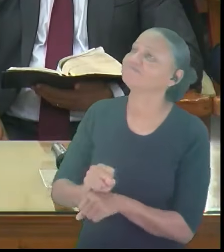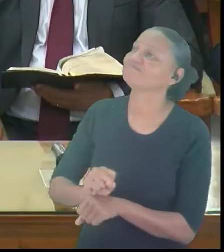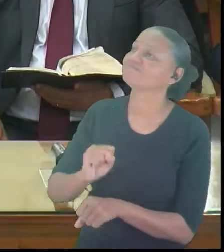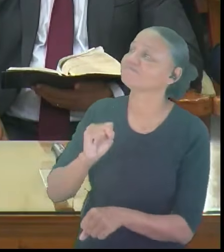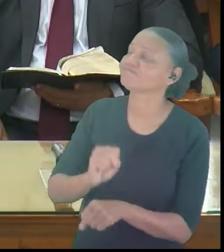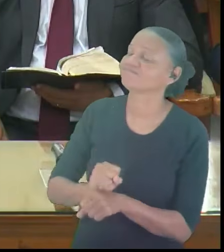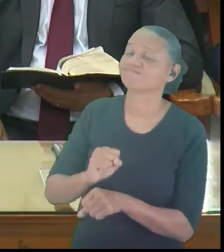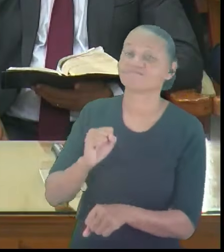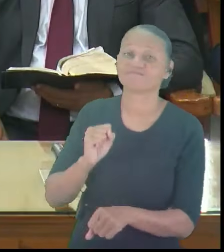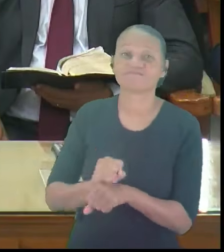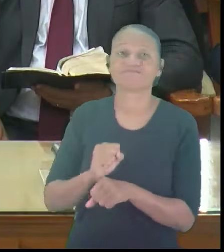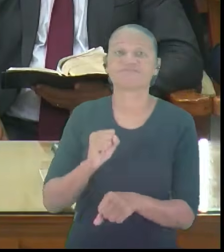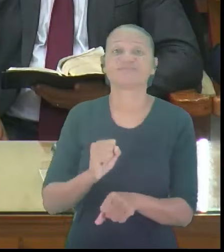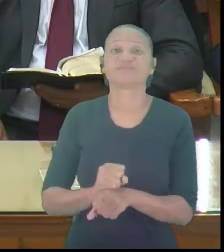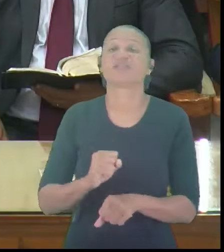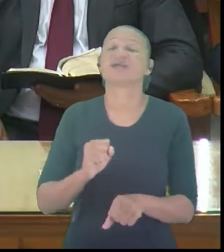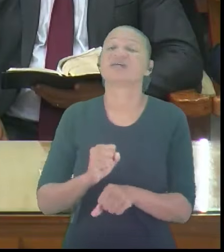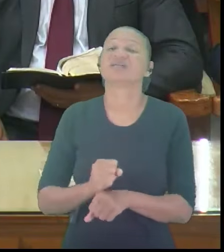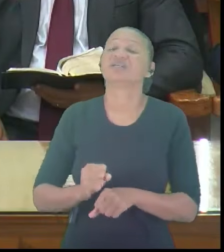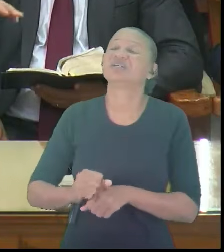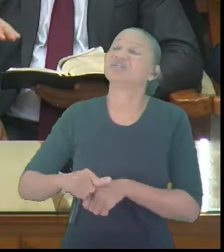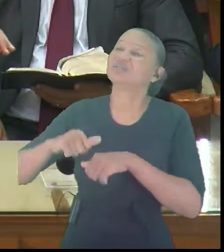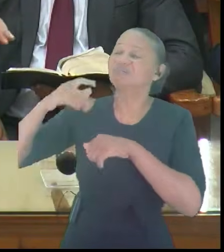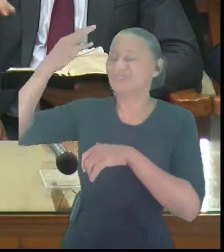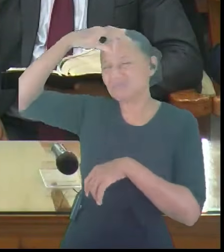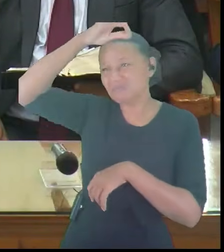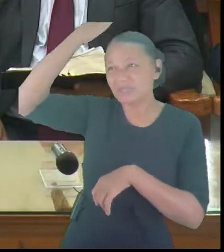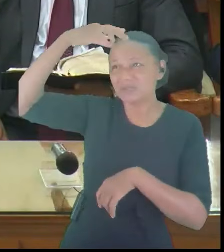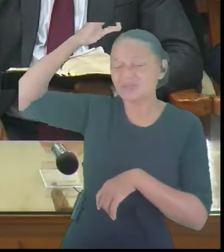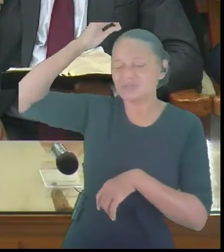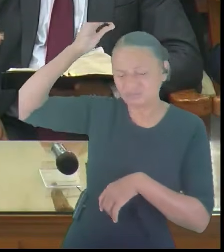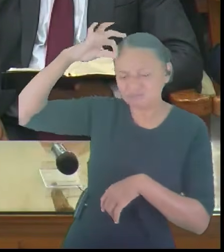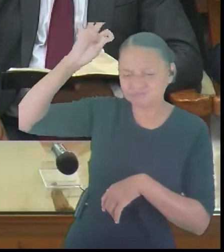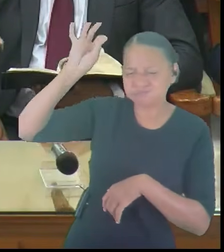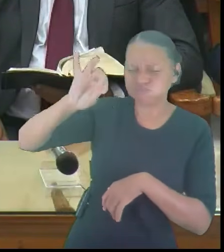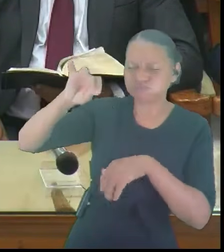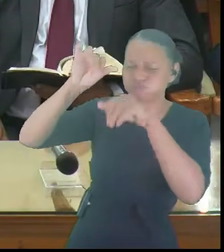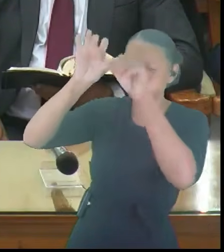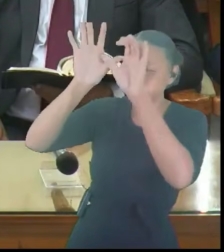que as asas da pomba celestial voltem a se movimentar.